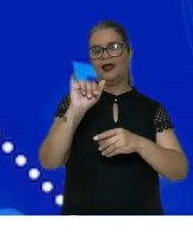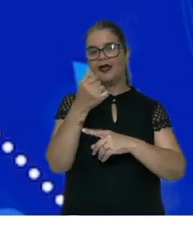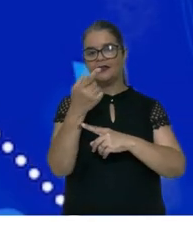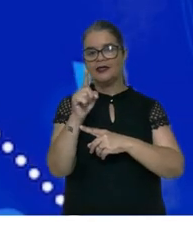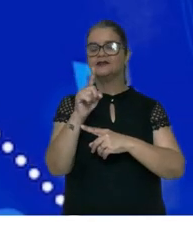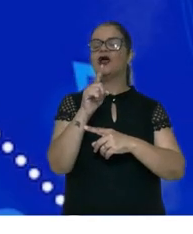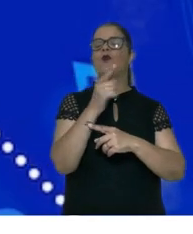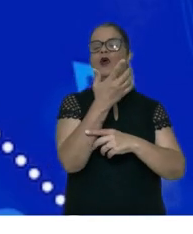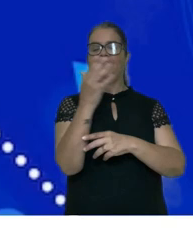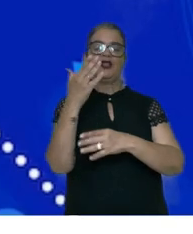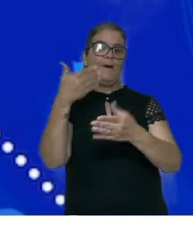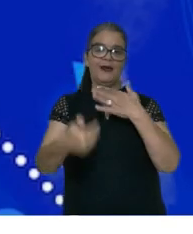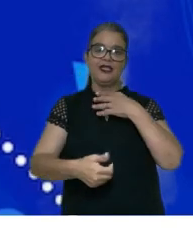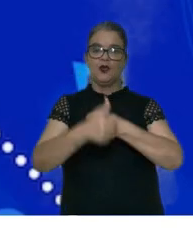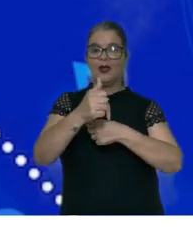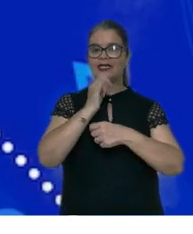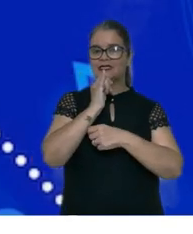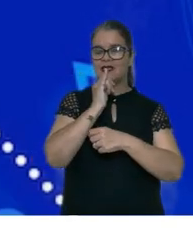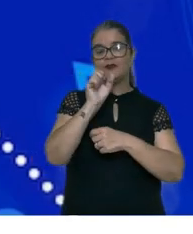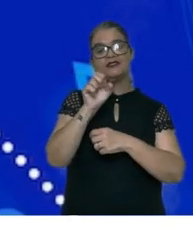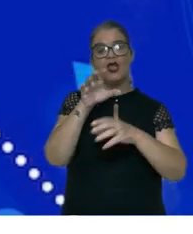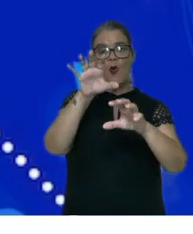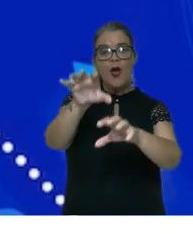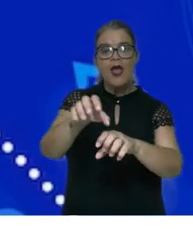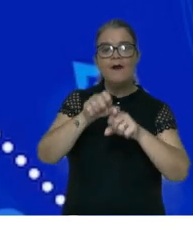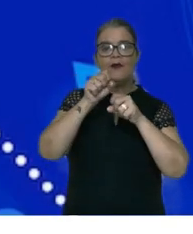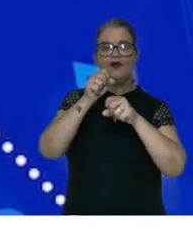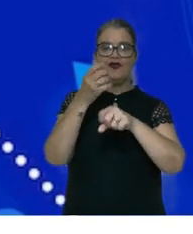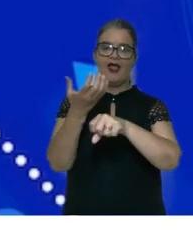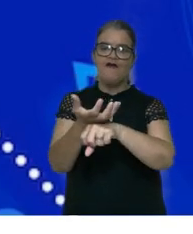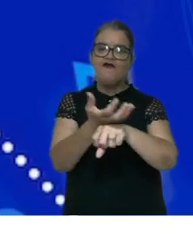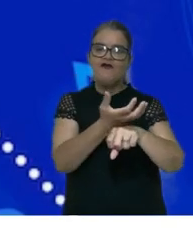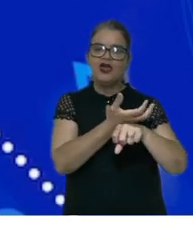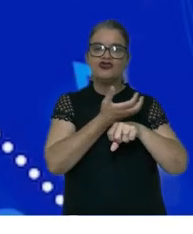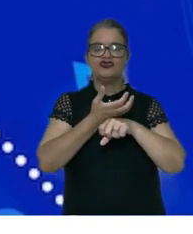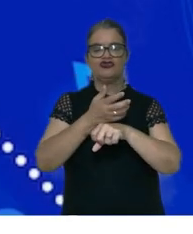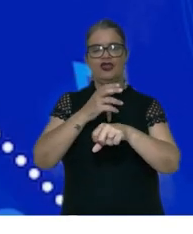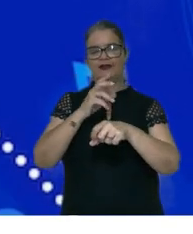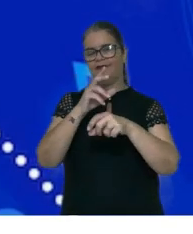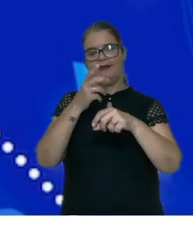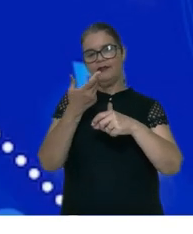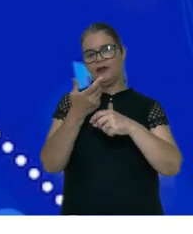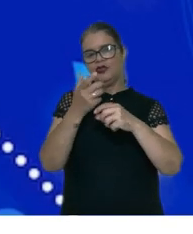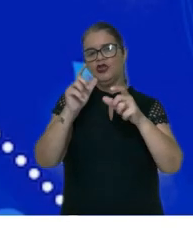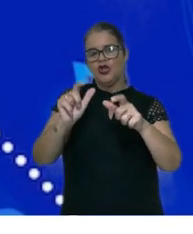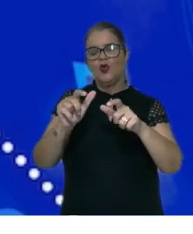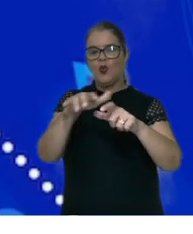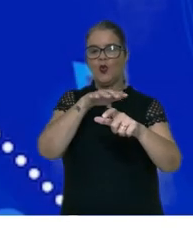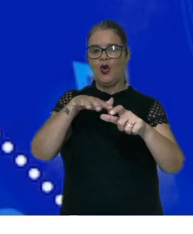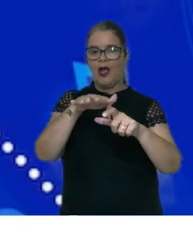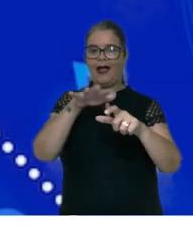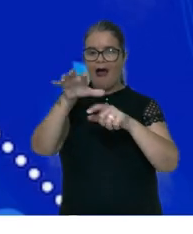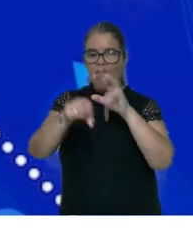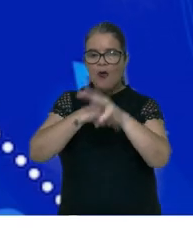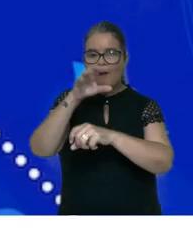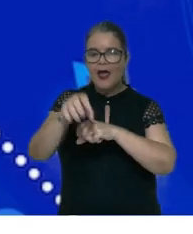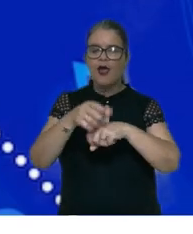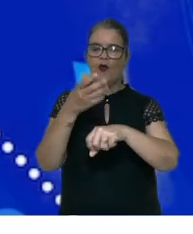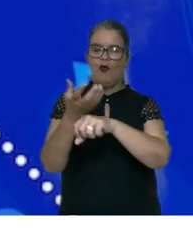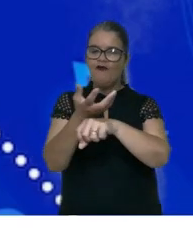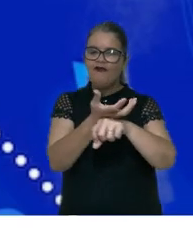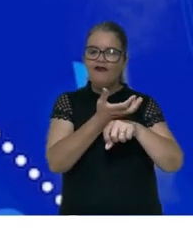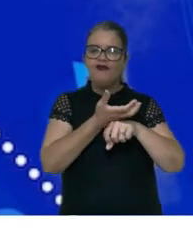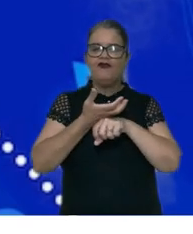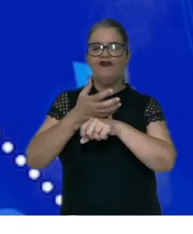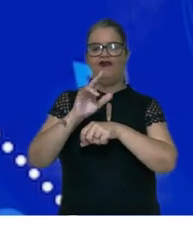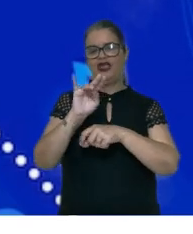de qualidade. Um exemplo, se eu remover a vegetação de uma determinada vertente. Eu removendo a vegetação, os